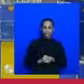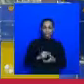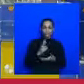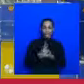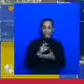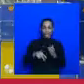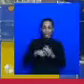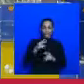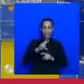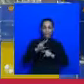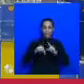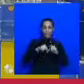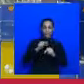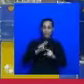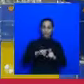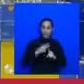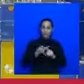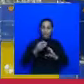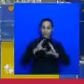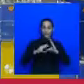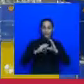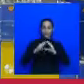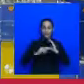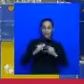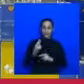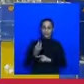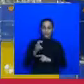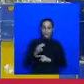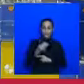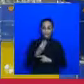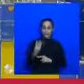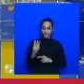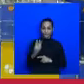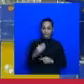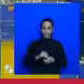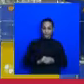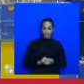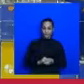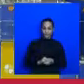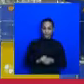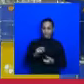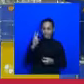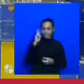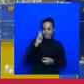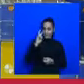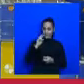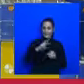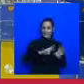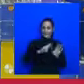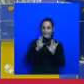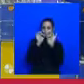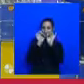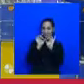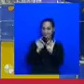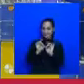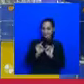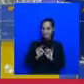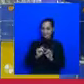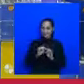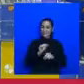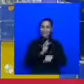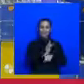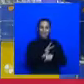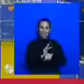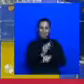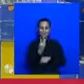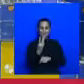segundo sorteio da dupla Sena, concurso 2533. Lembrando que estamos na Mega Semana de